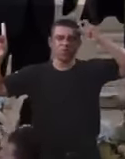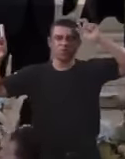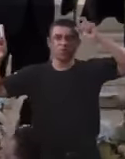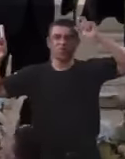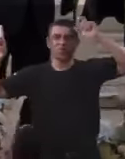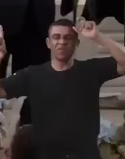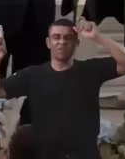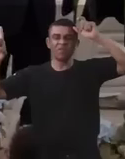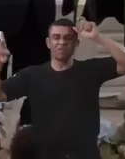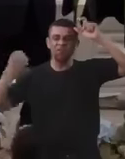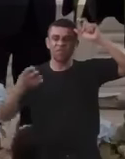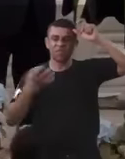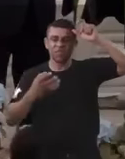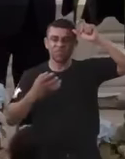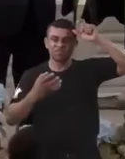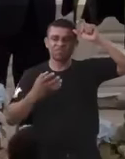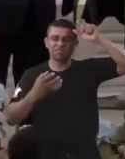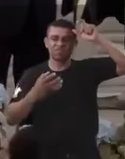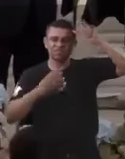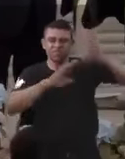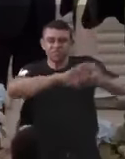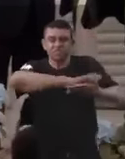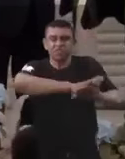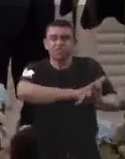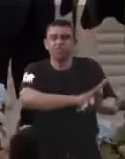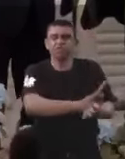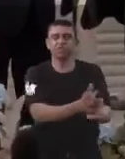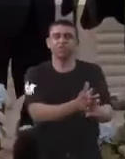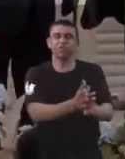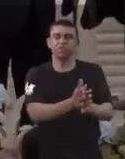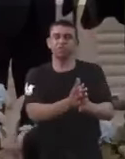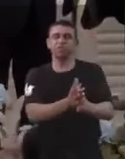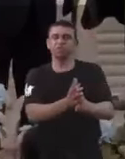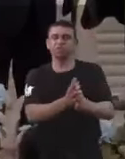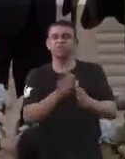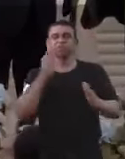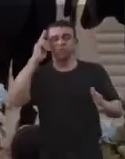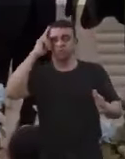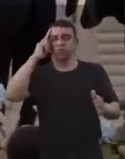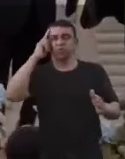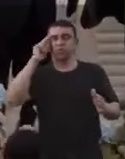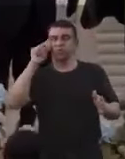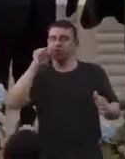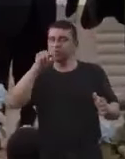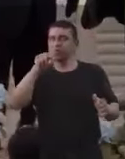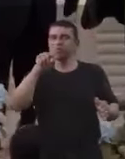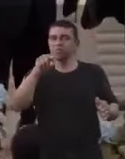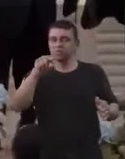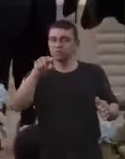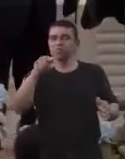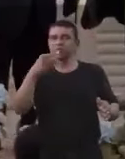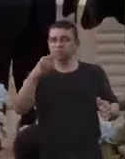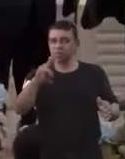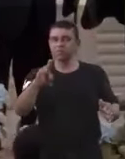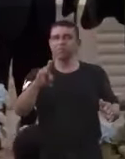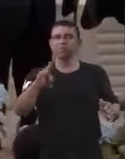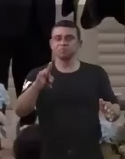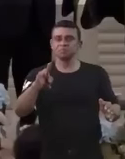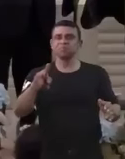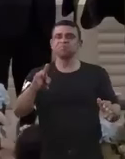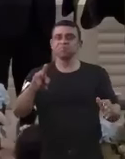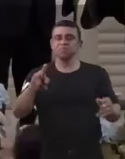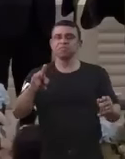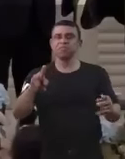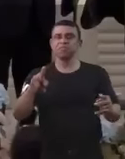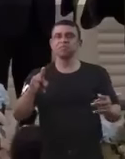O diabo quer destruir a semente desse sonho com a soberba, com a